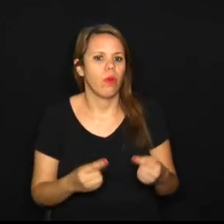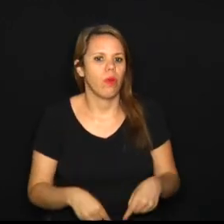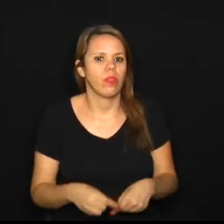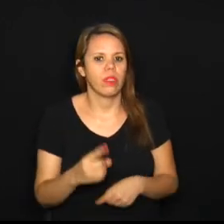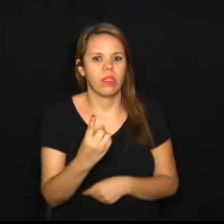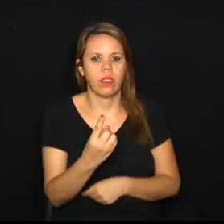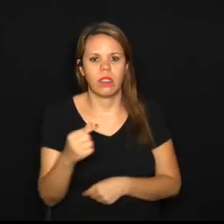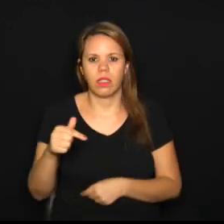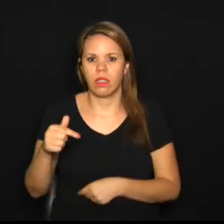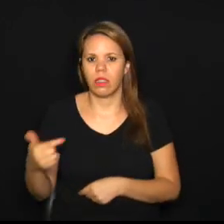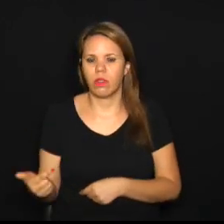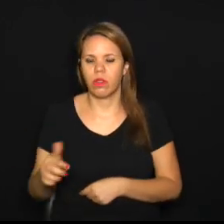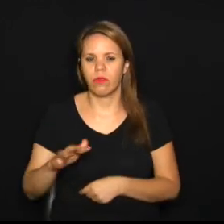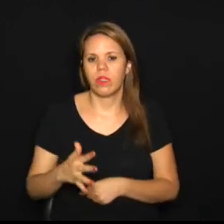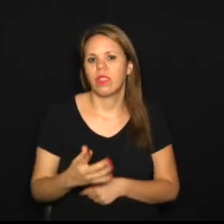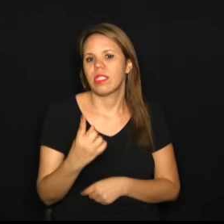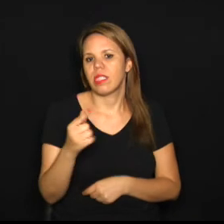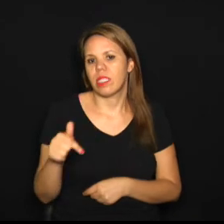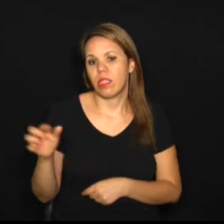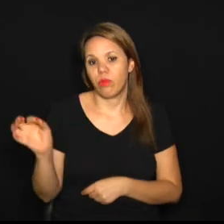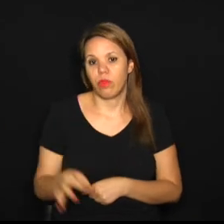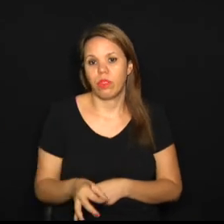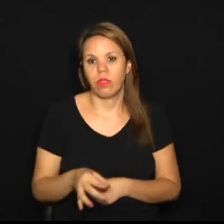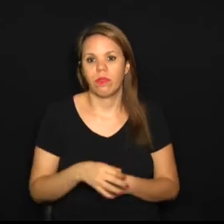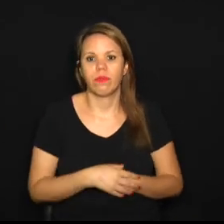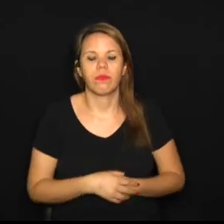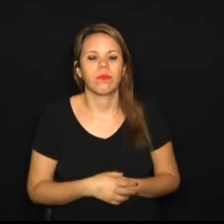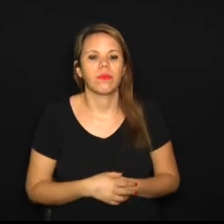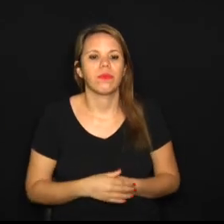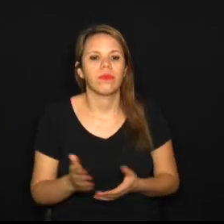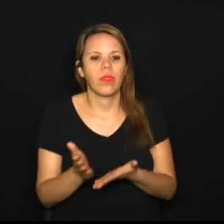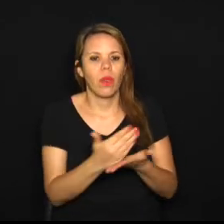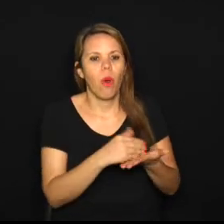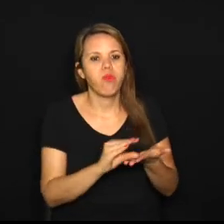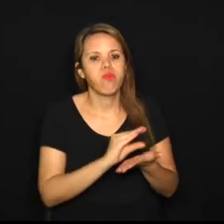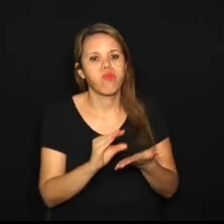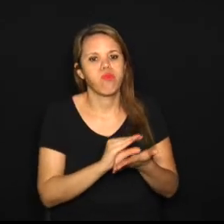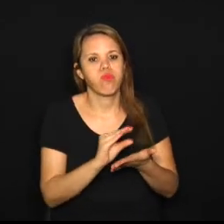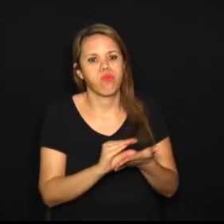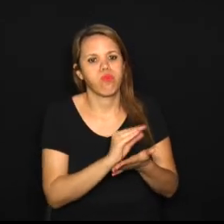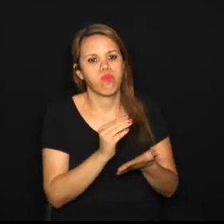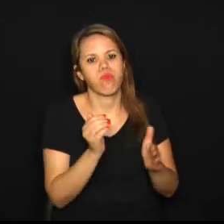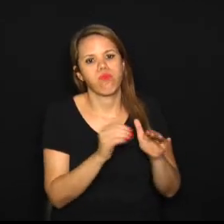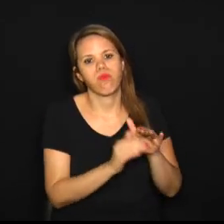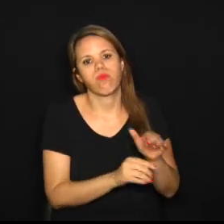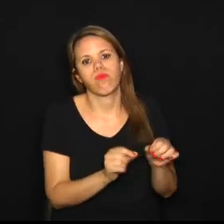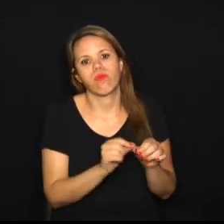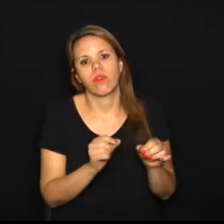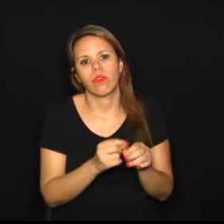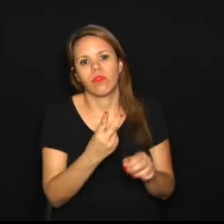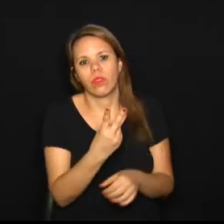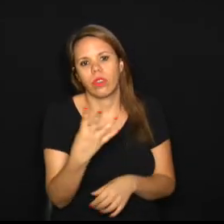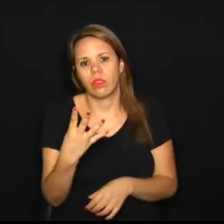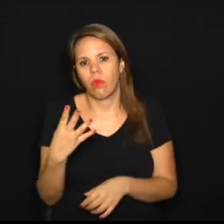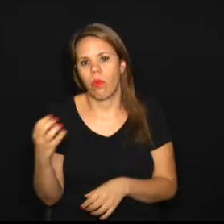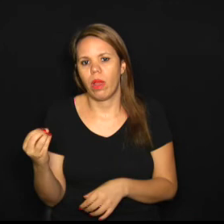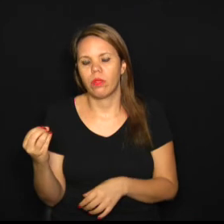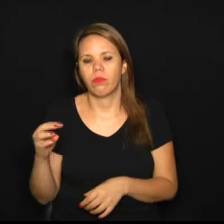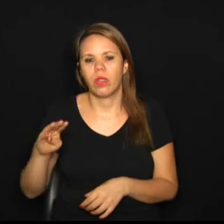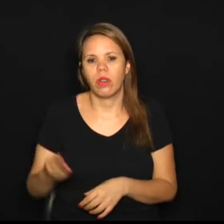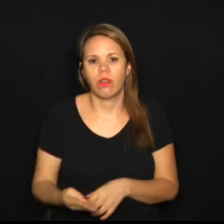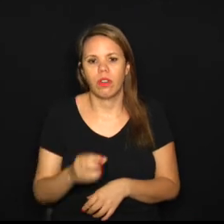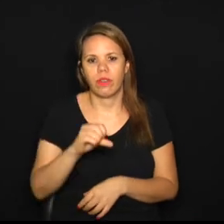172.500.000 em 2018, uma variação de 17%. As receitas de contribuições tiveram uma arrecadação de